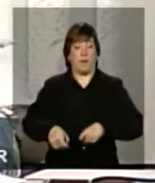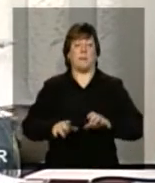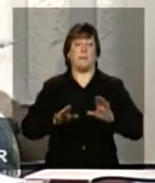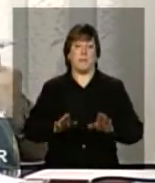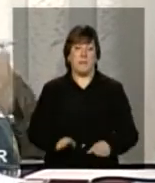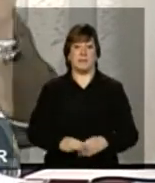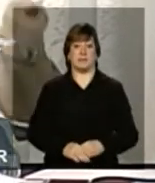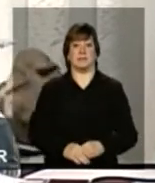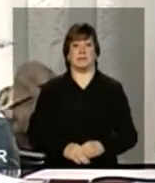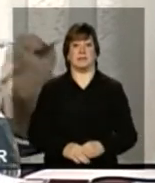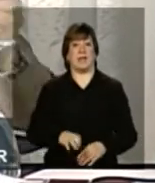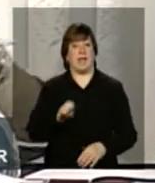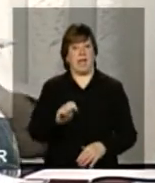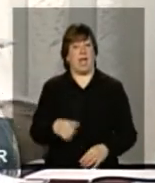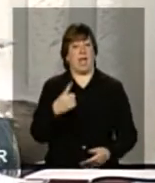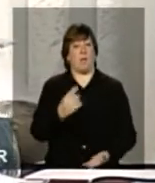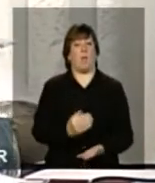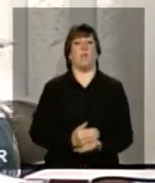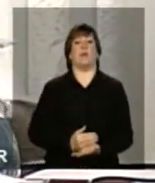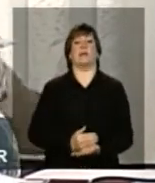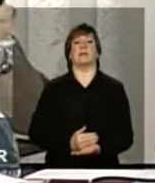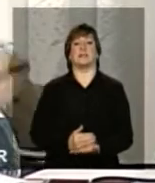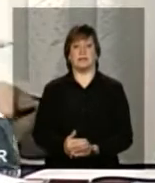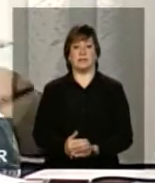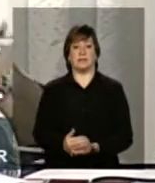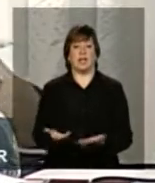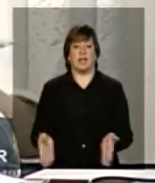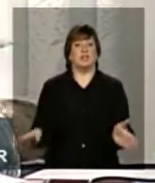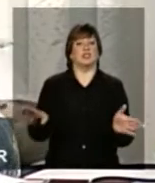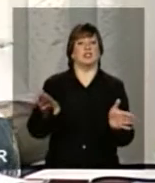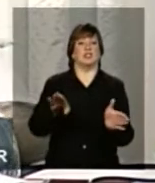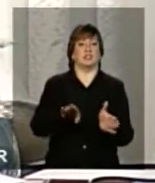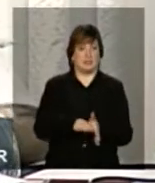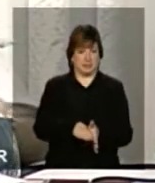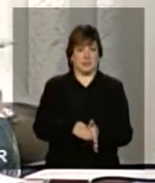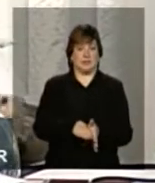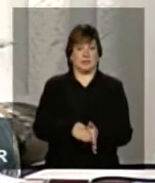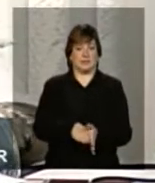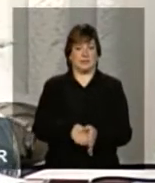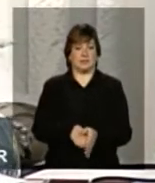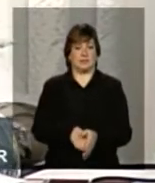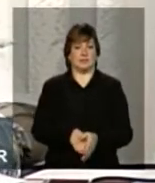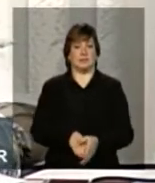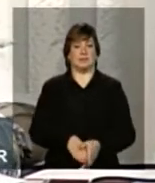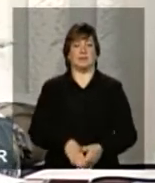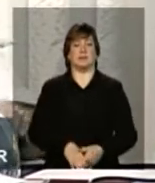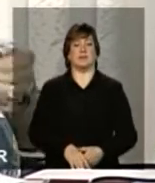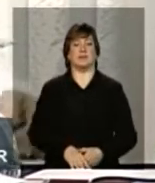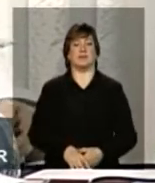entanto, é um início da chegada de um